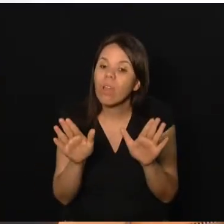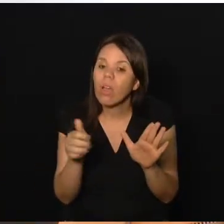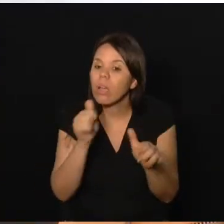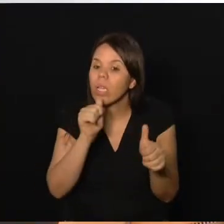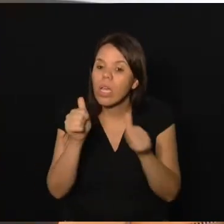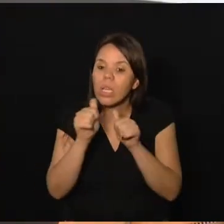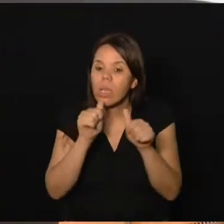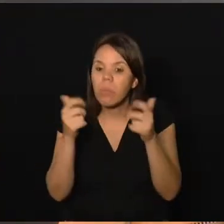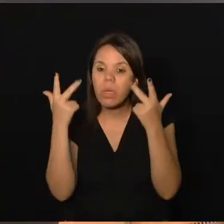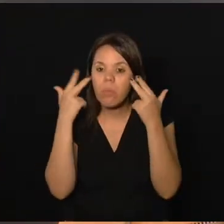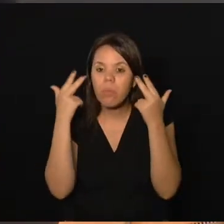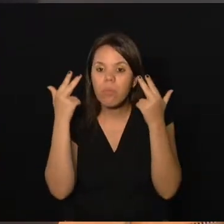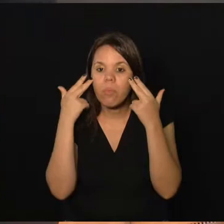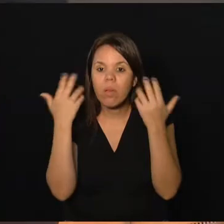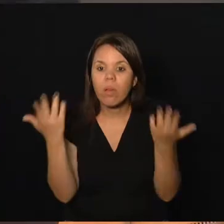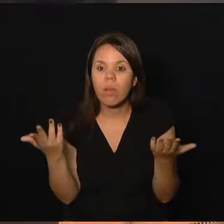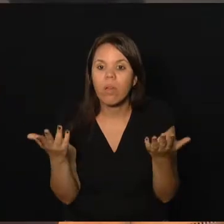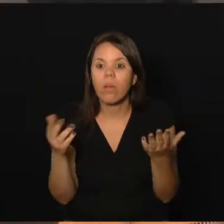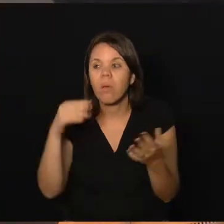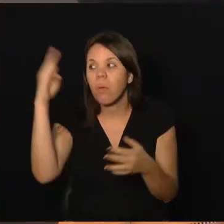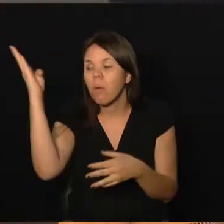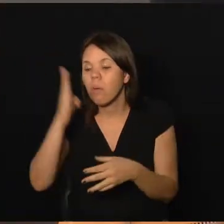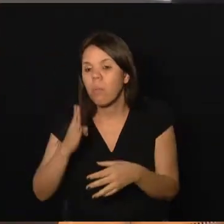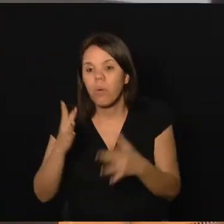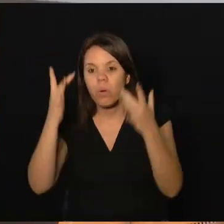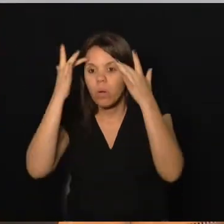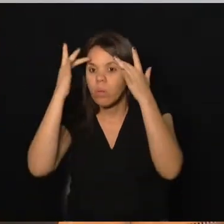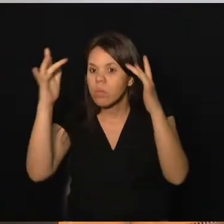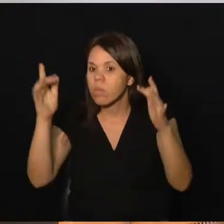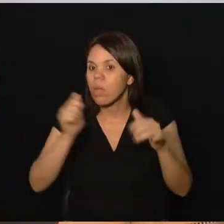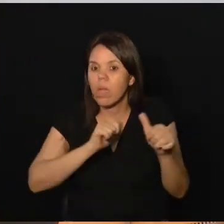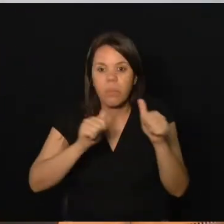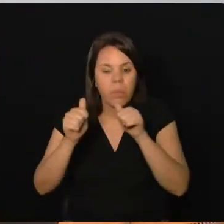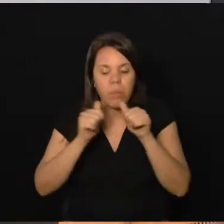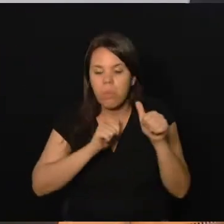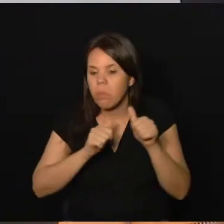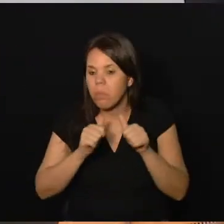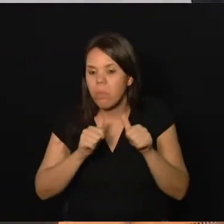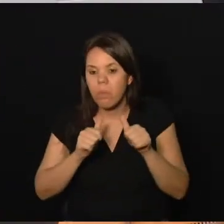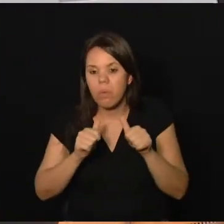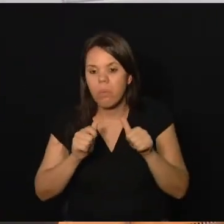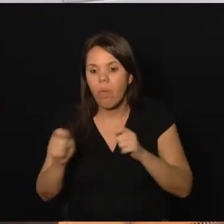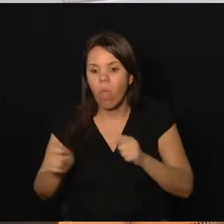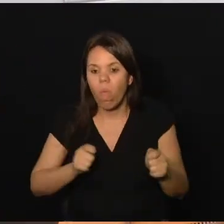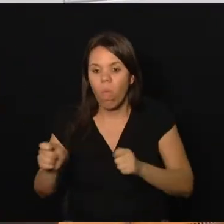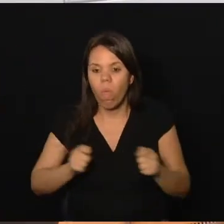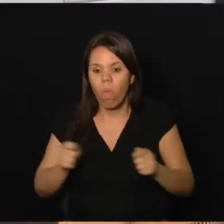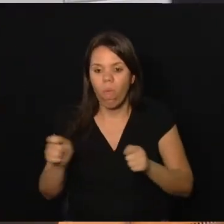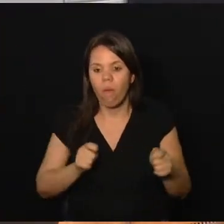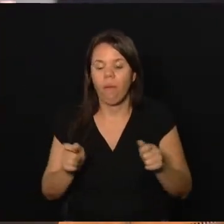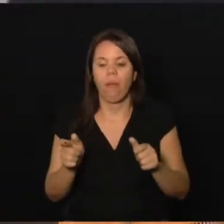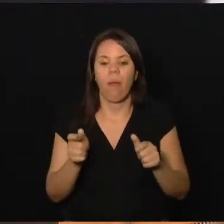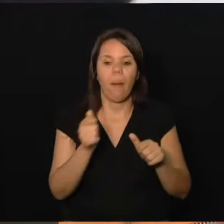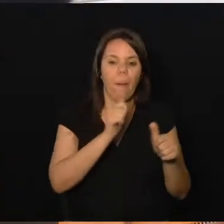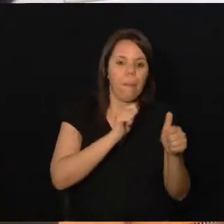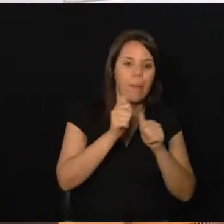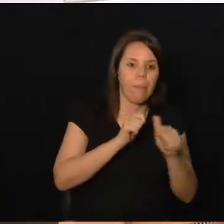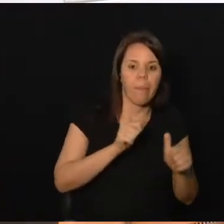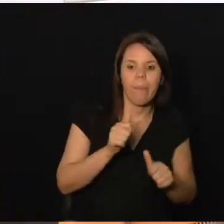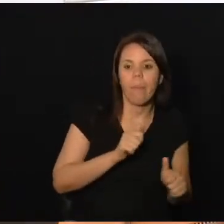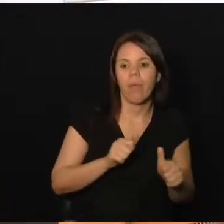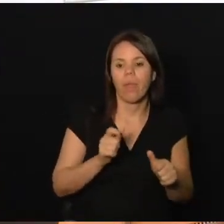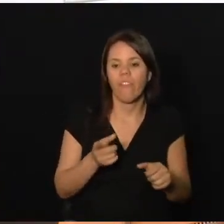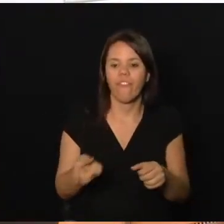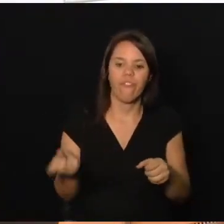socialmente, né? A família, o Brasil não sabe beber socialmente, né? A pessoa fala assim, eu bebo socialmente, mas aí volta bêbado